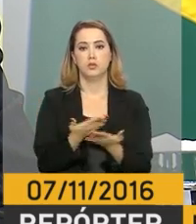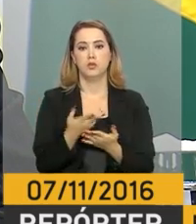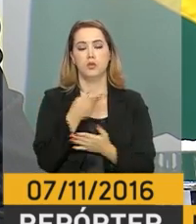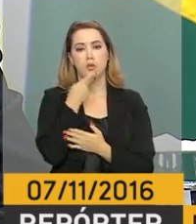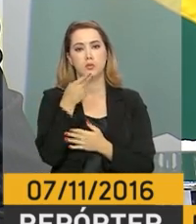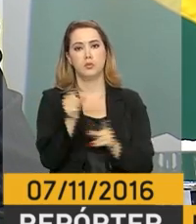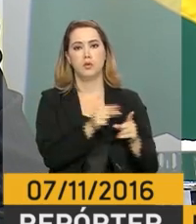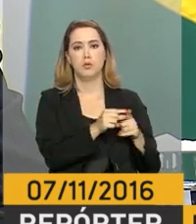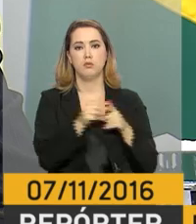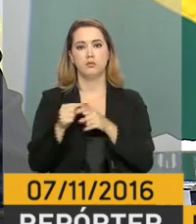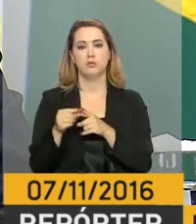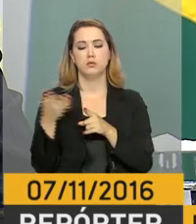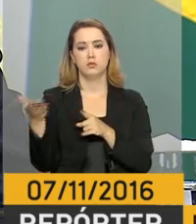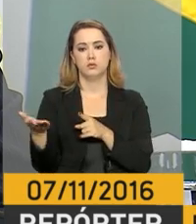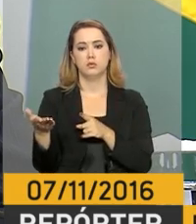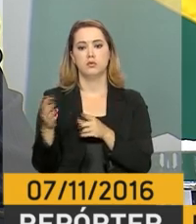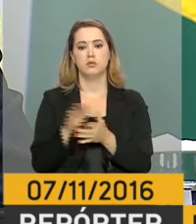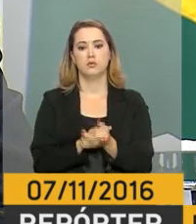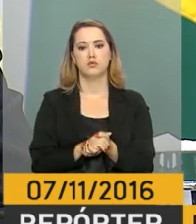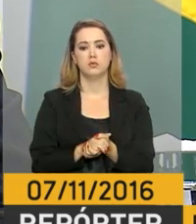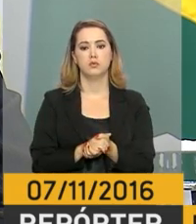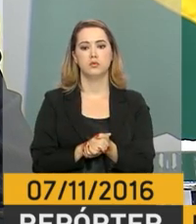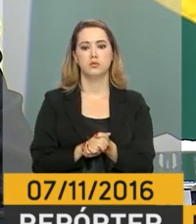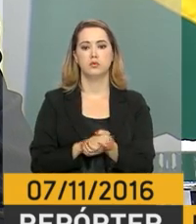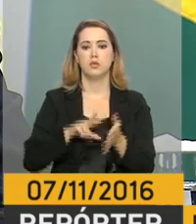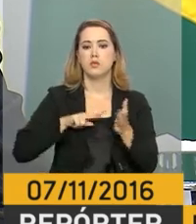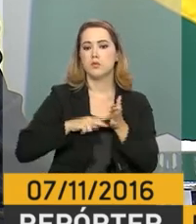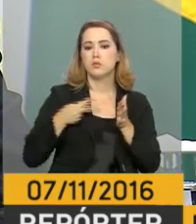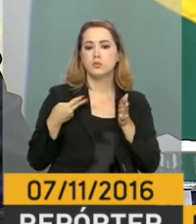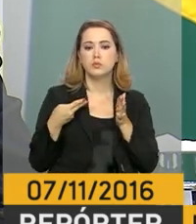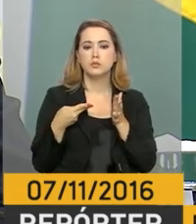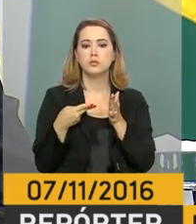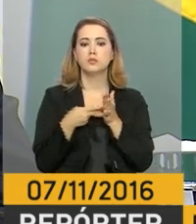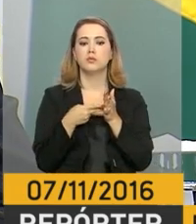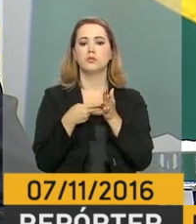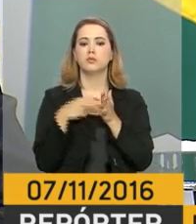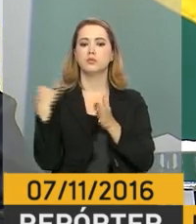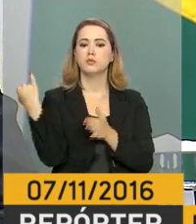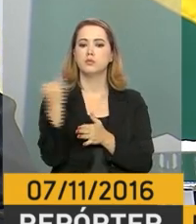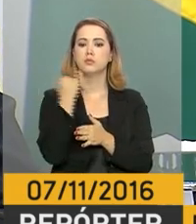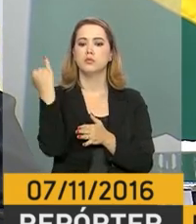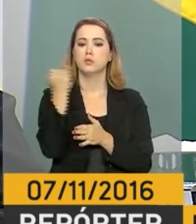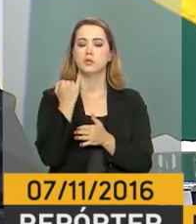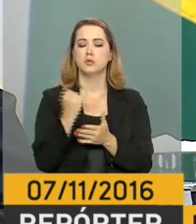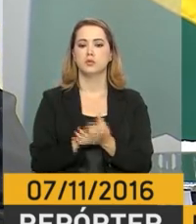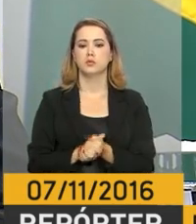passar a palavra. Isso vai significar, até devo dizer, é uma importância